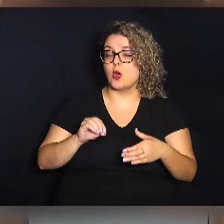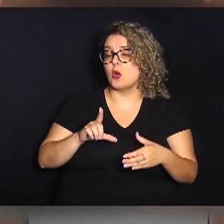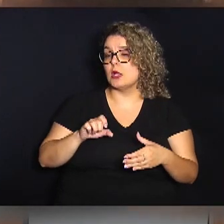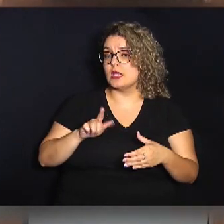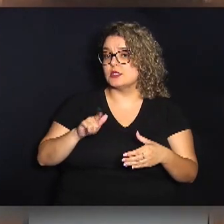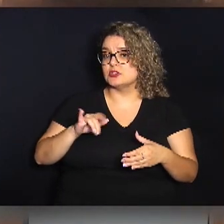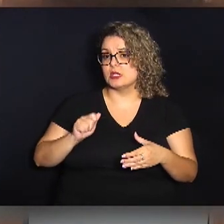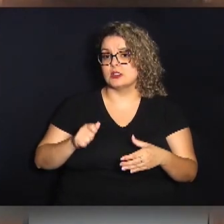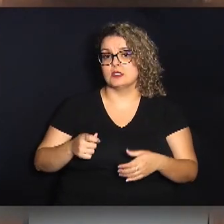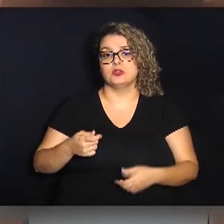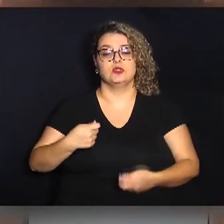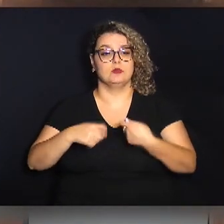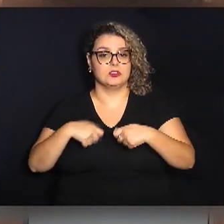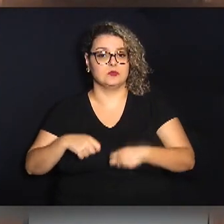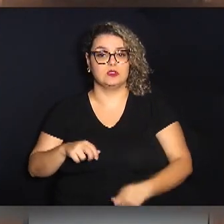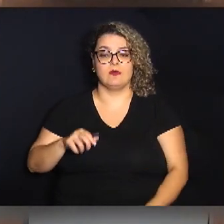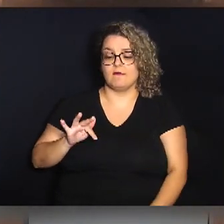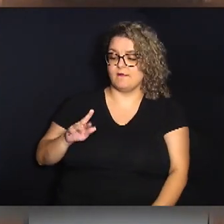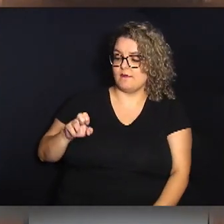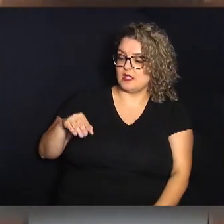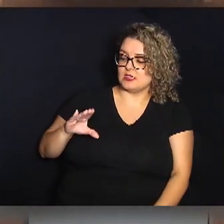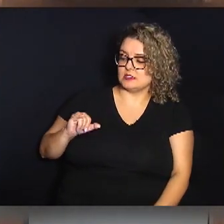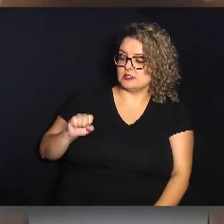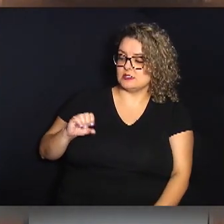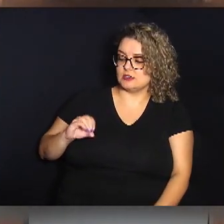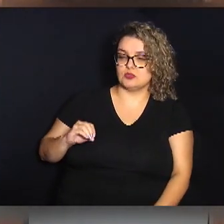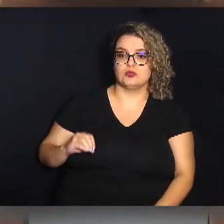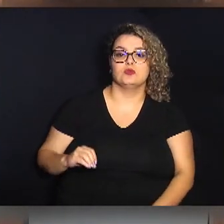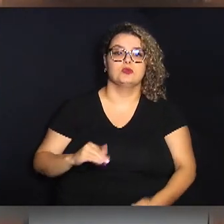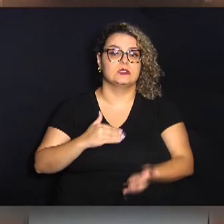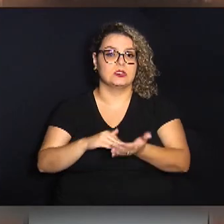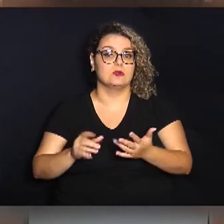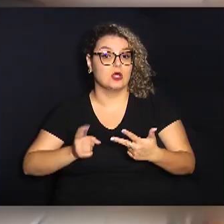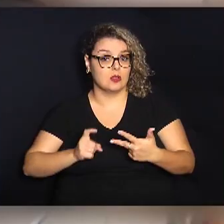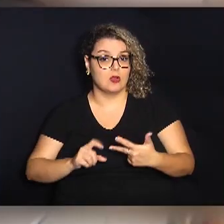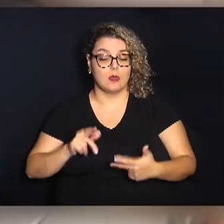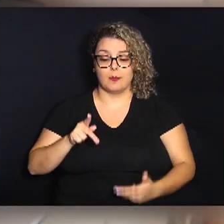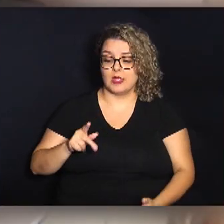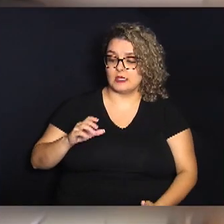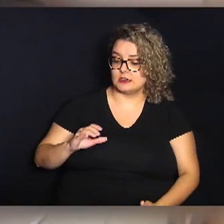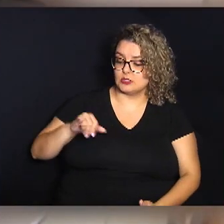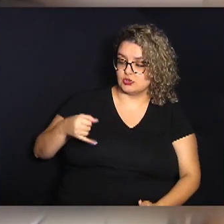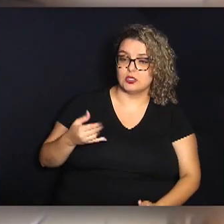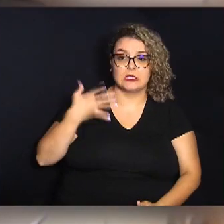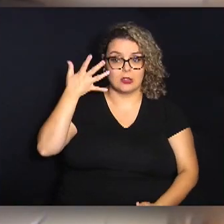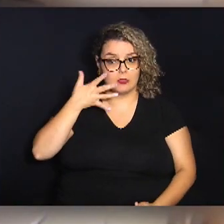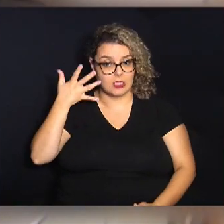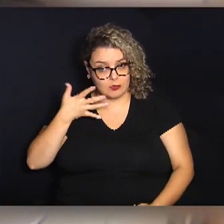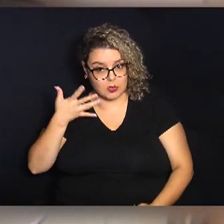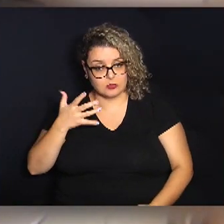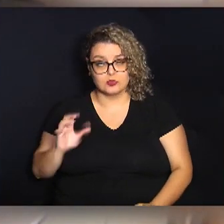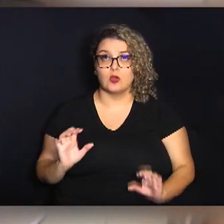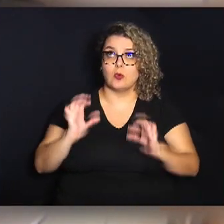sob comando de Francisco Larroz, secretário executivo do consórcio PCJ, a palestra Cenário Atual dos Eventos